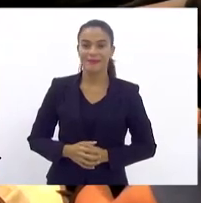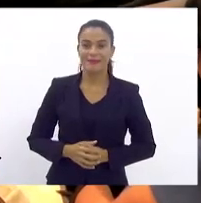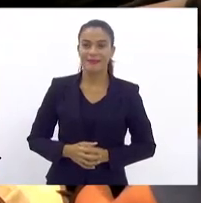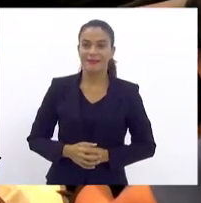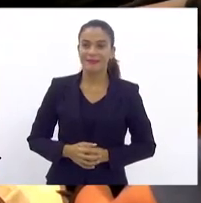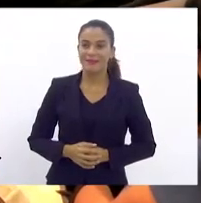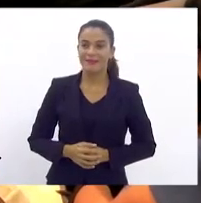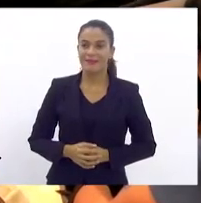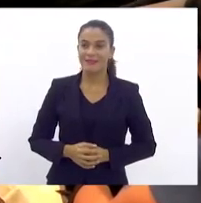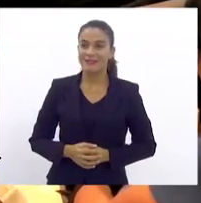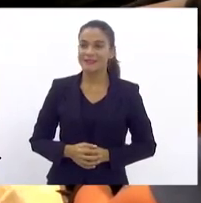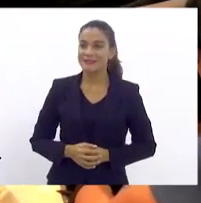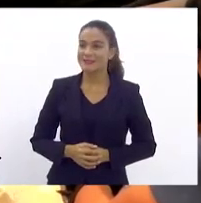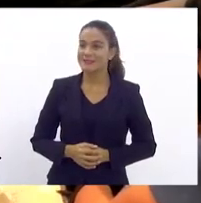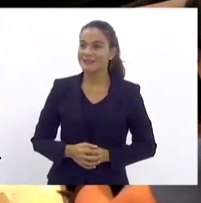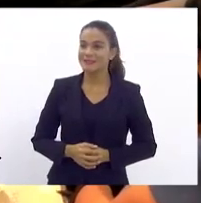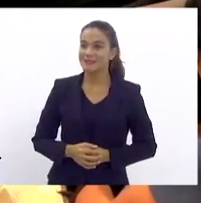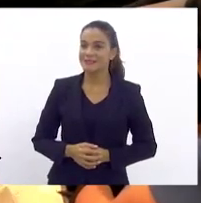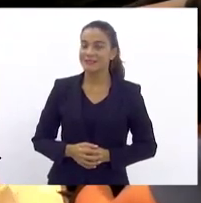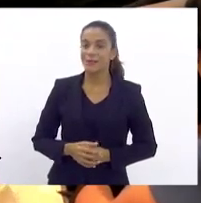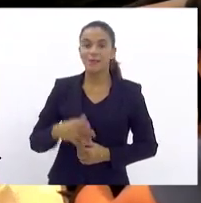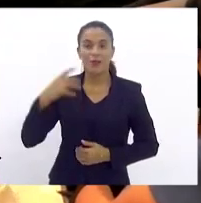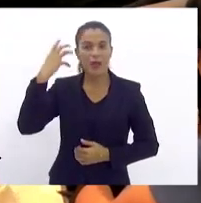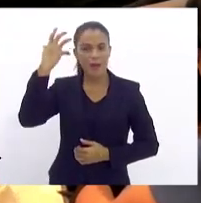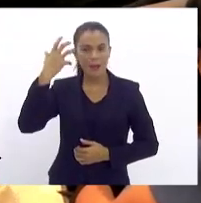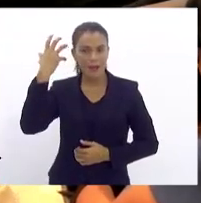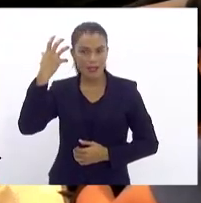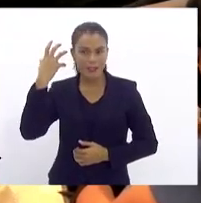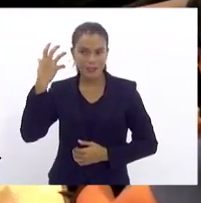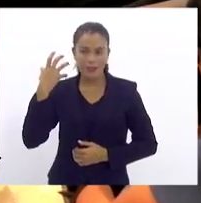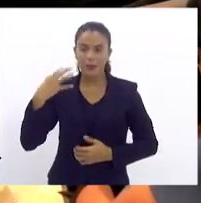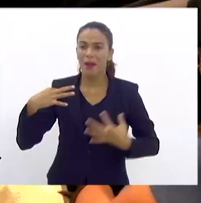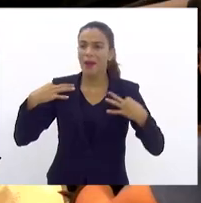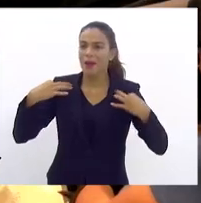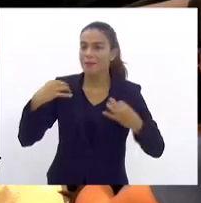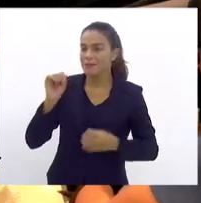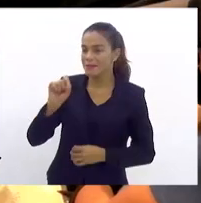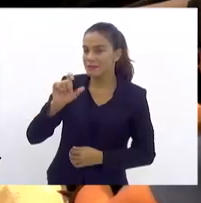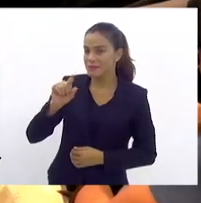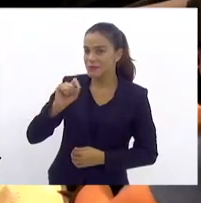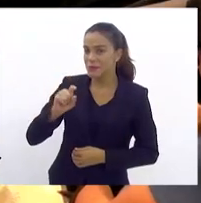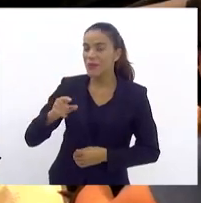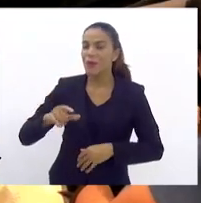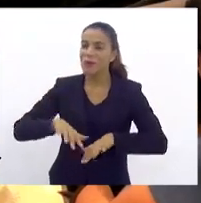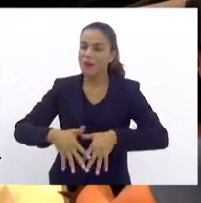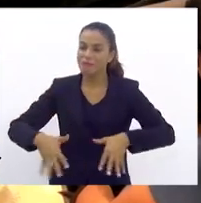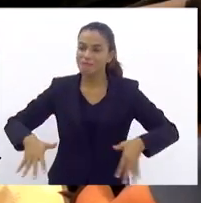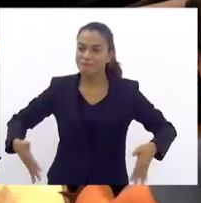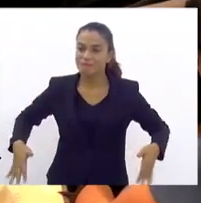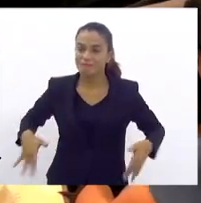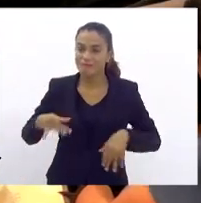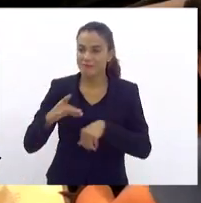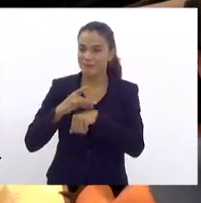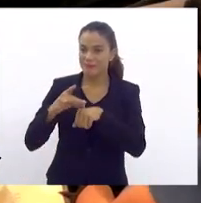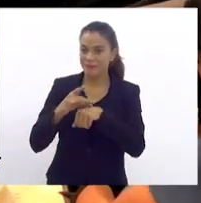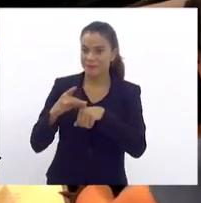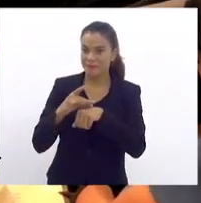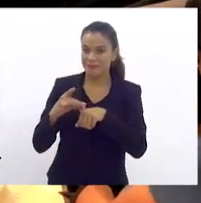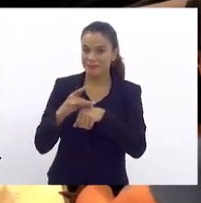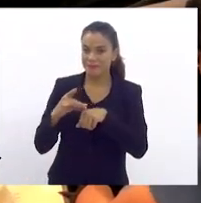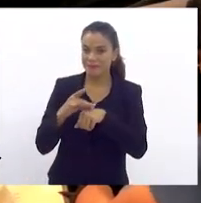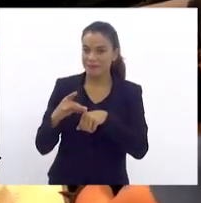minha visão baixa cabelo enrolado castanho tô com uma blusa azul e uma saia preta aí eu fiquei num vídeo Azul